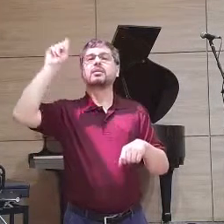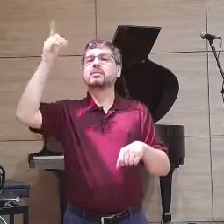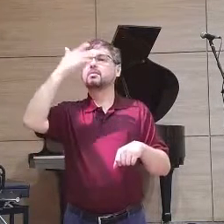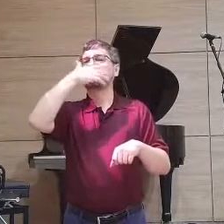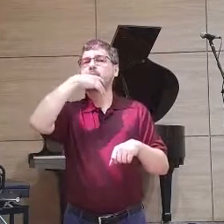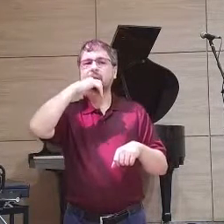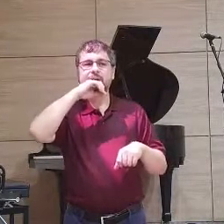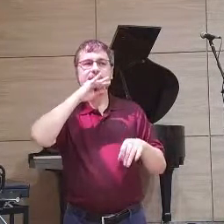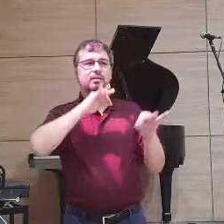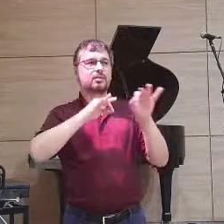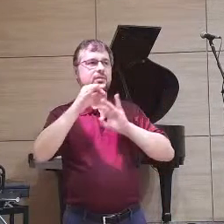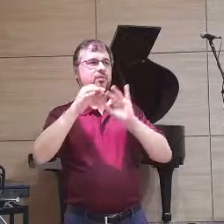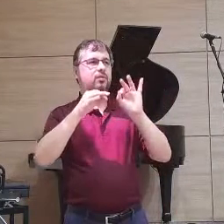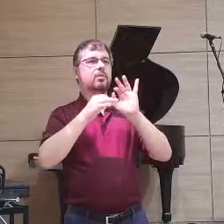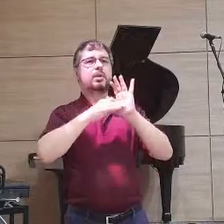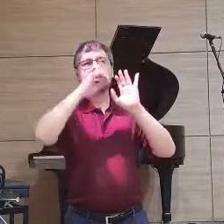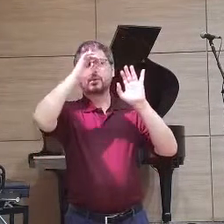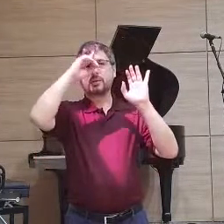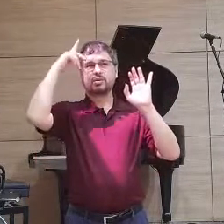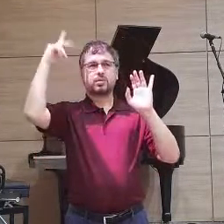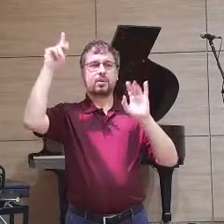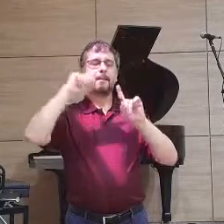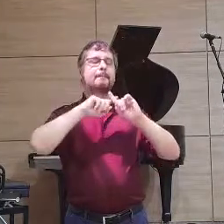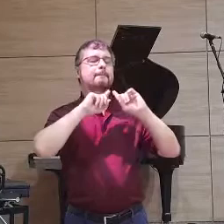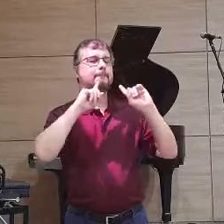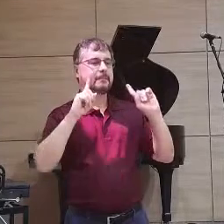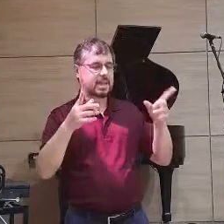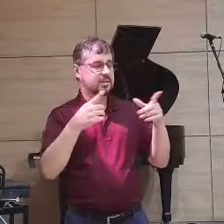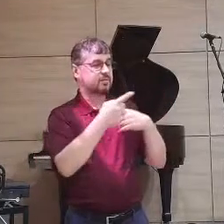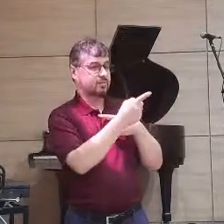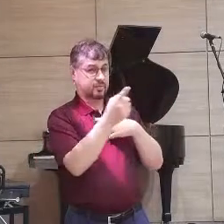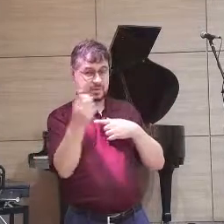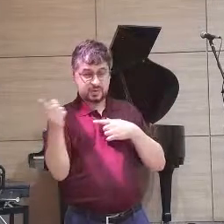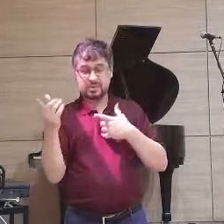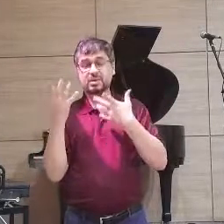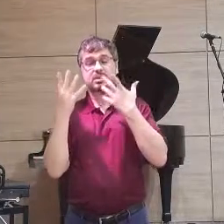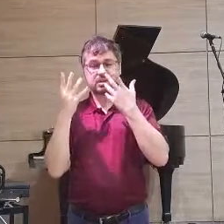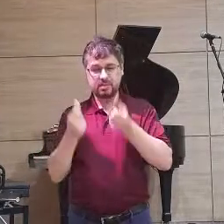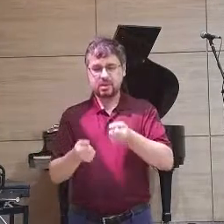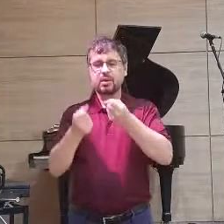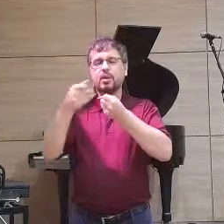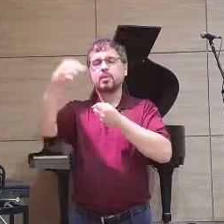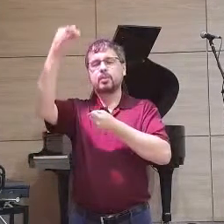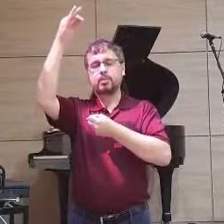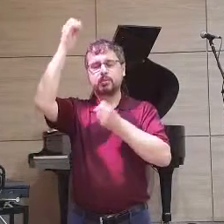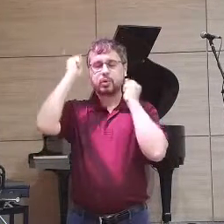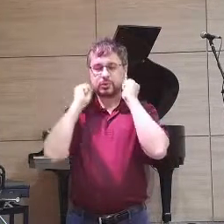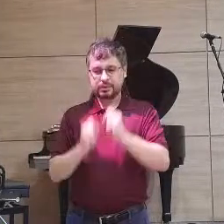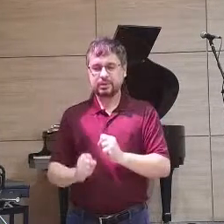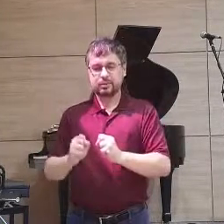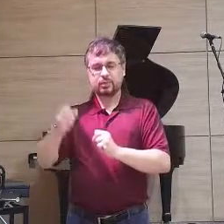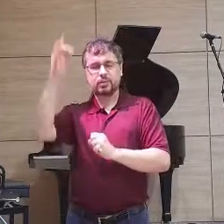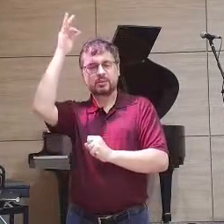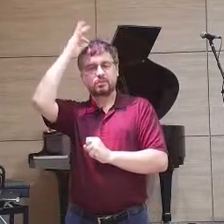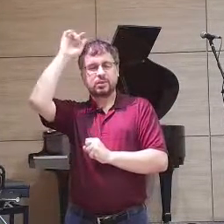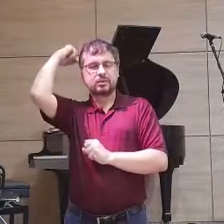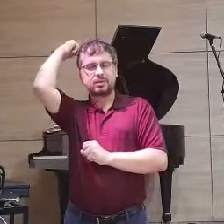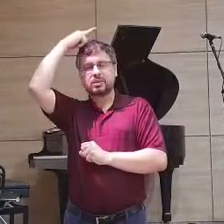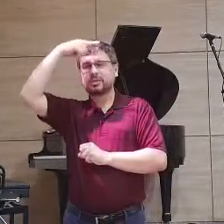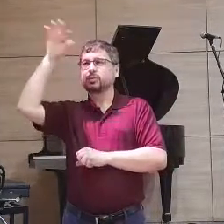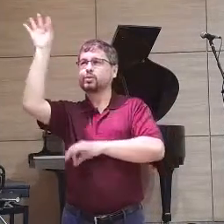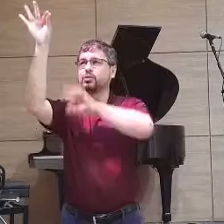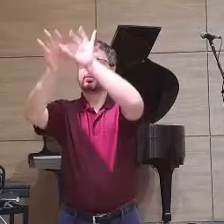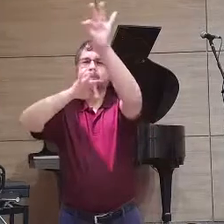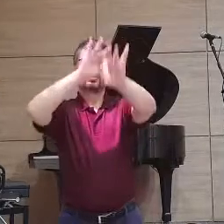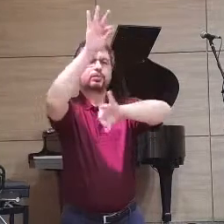autoridade verso 18 mas recebereis poder ao descer sobre vós o Espírito Santo e sereis minhas